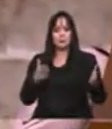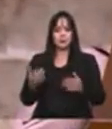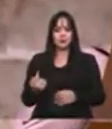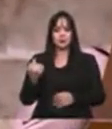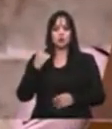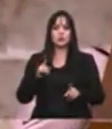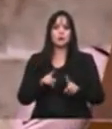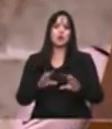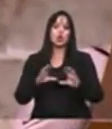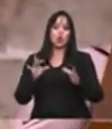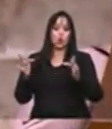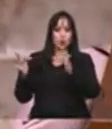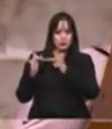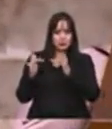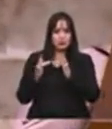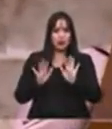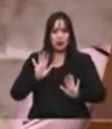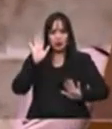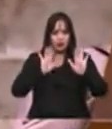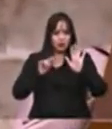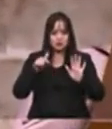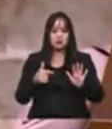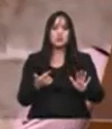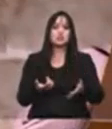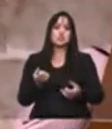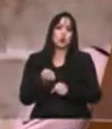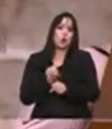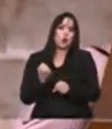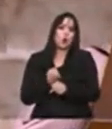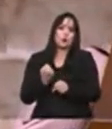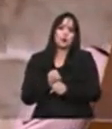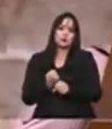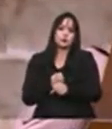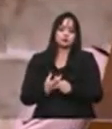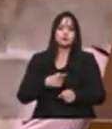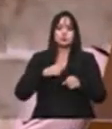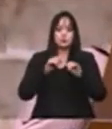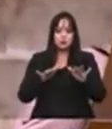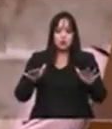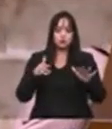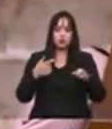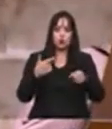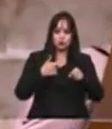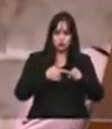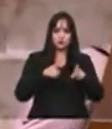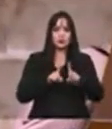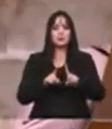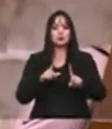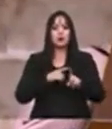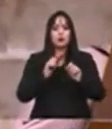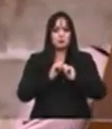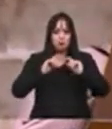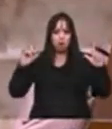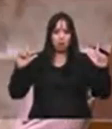anterior e concomitante às licitações das obras de construção de bases de distribuição de combustíveis também